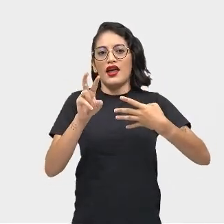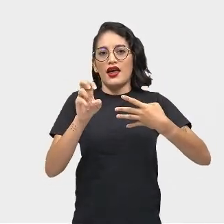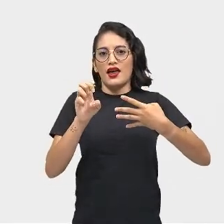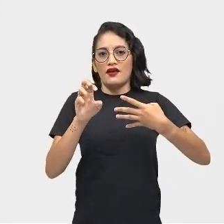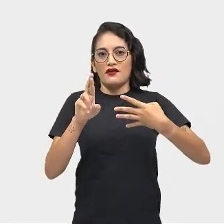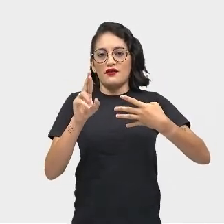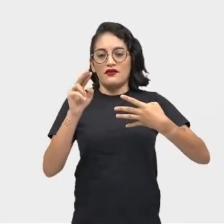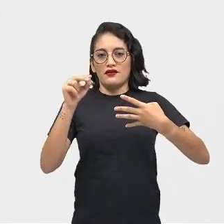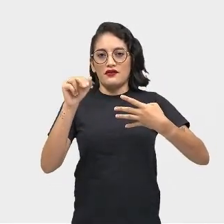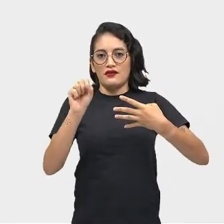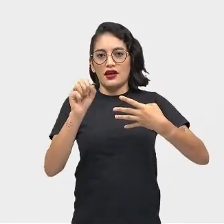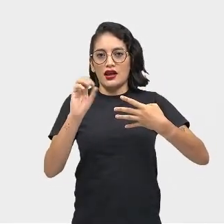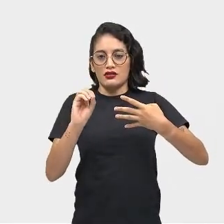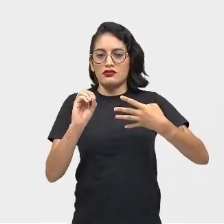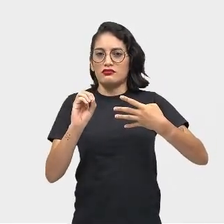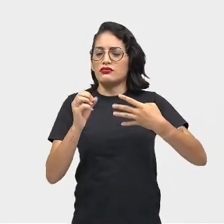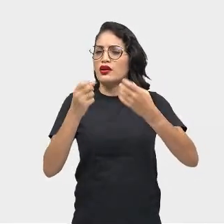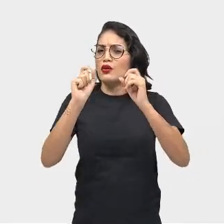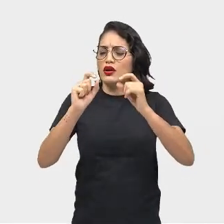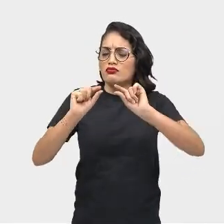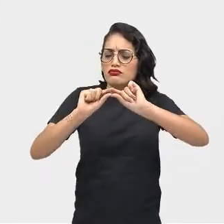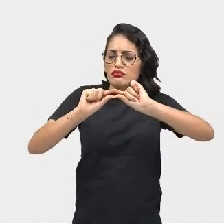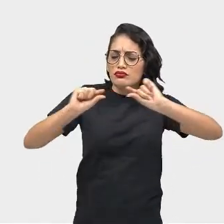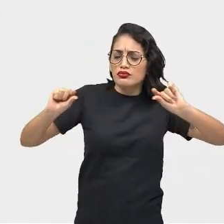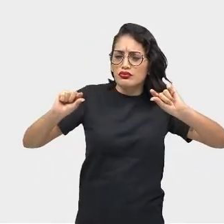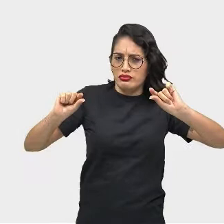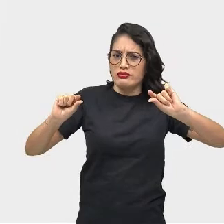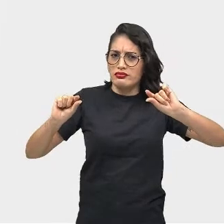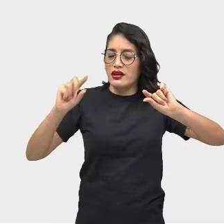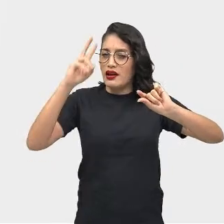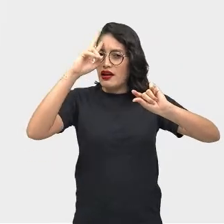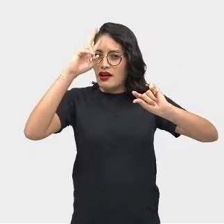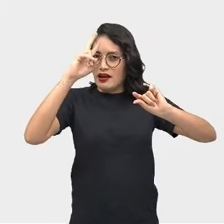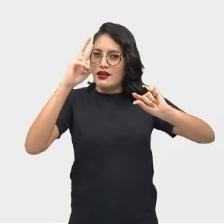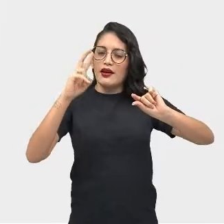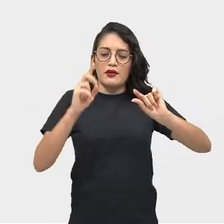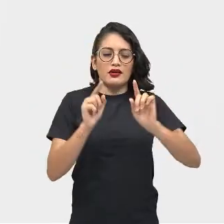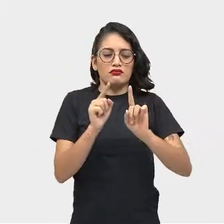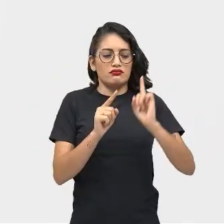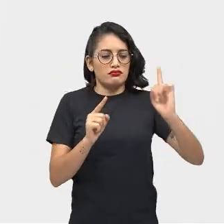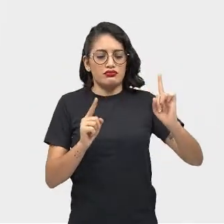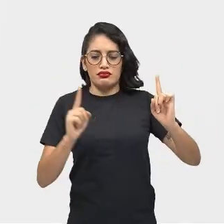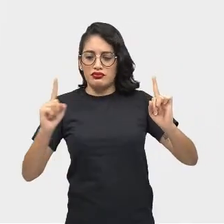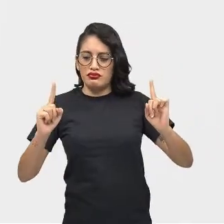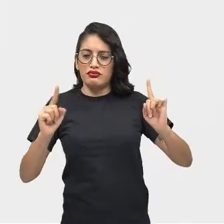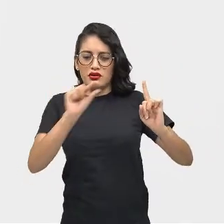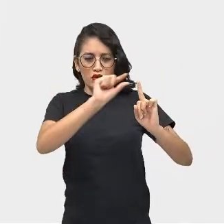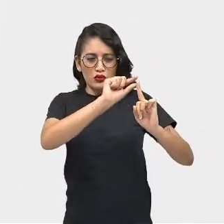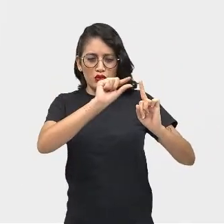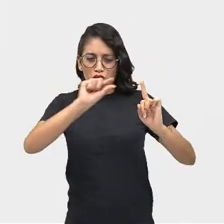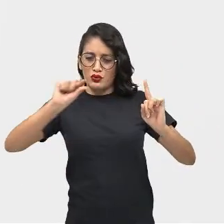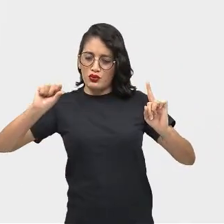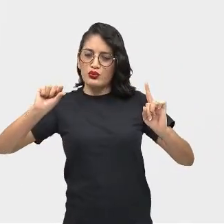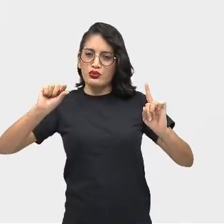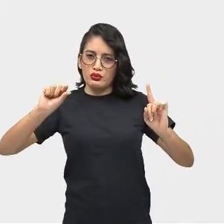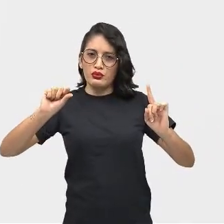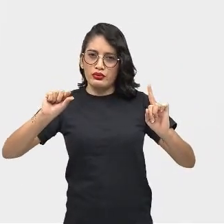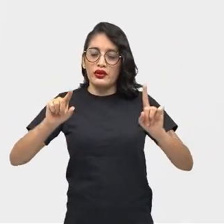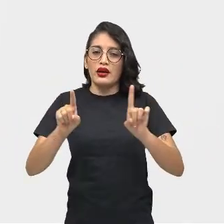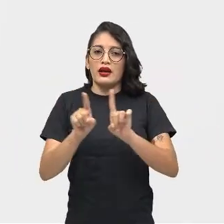de linha, lá na prosa, quando nós obedecemos a margem, nós chamamos de linha, lembra? Lá nós chamamos